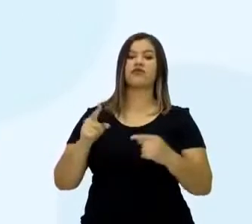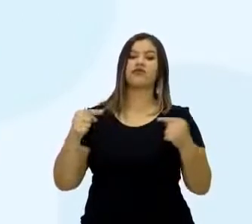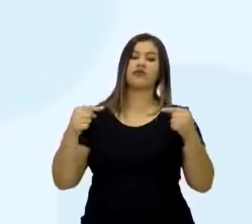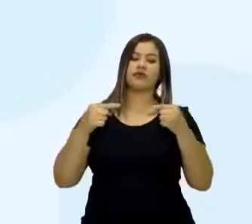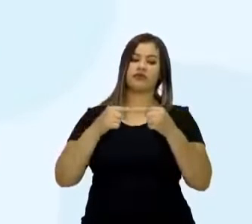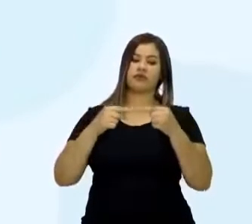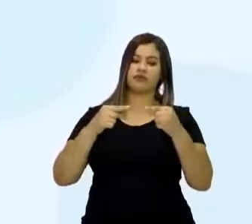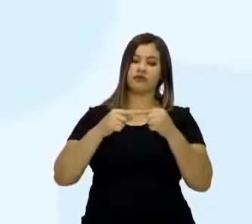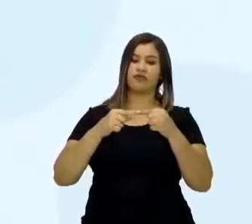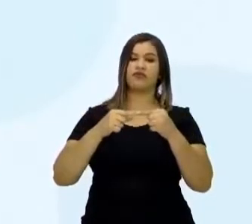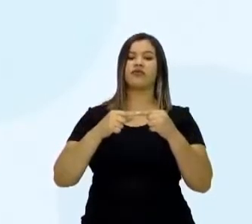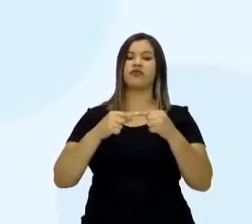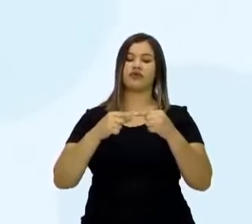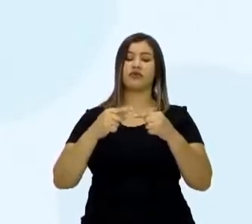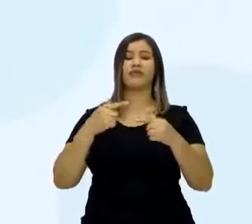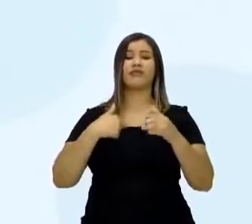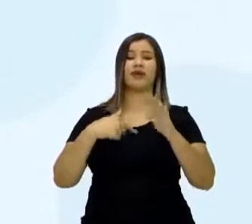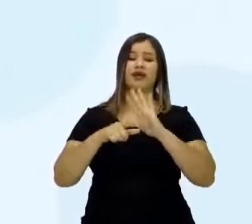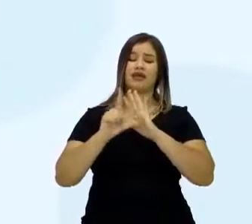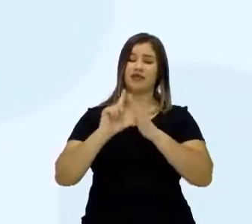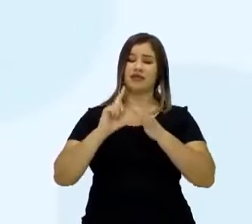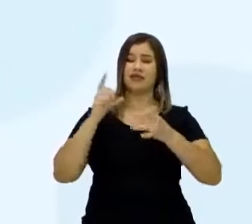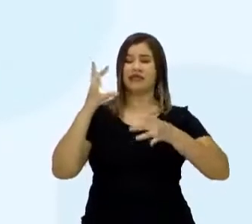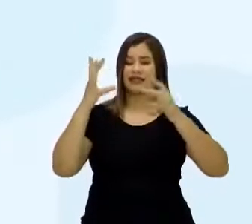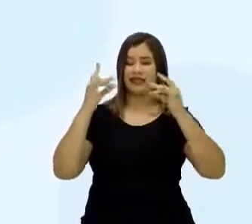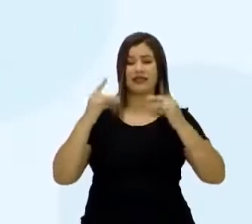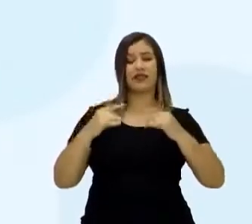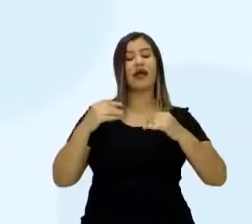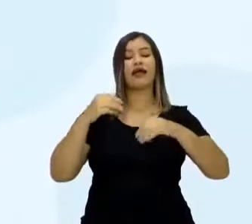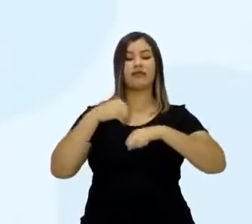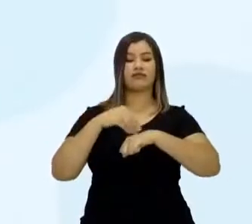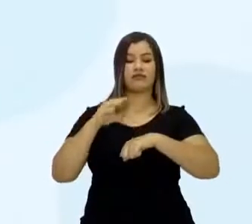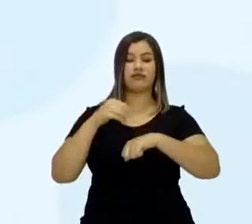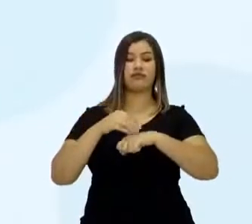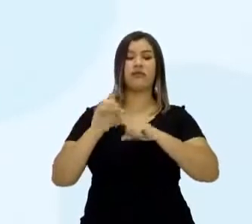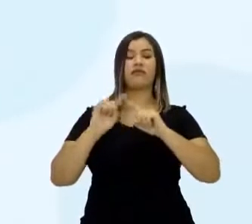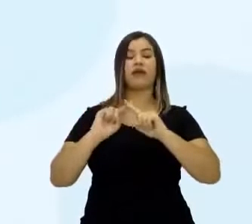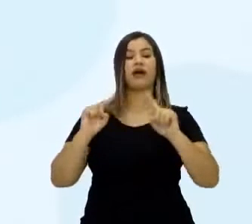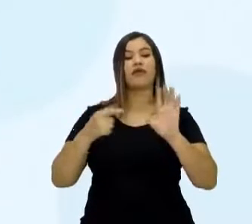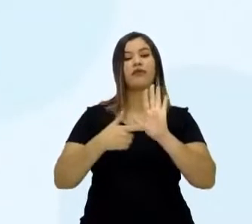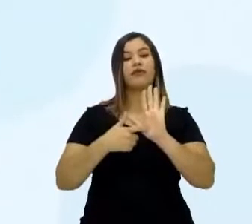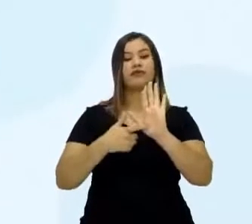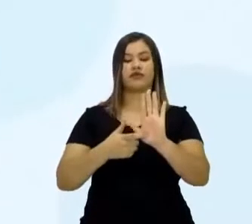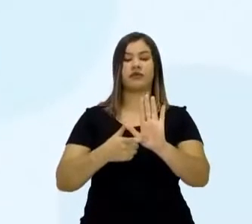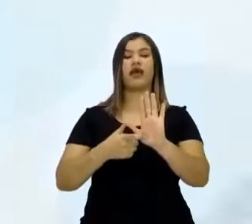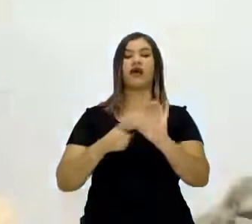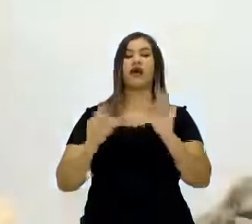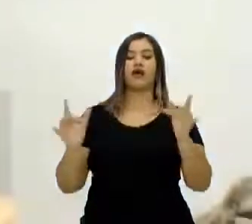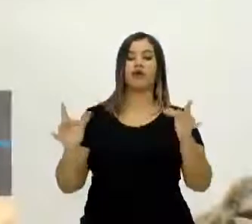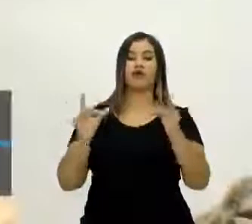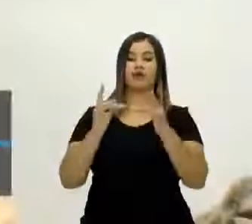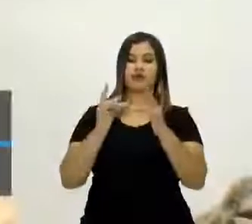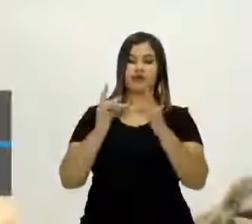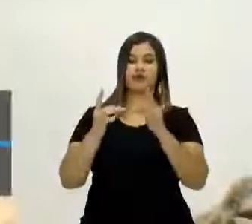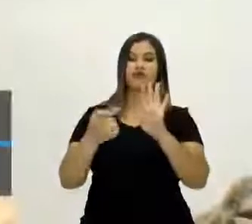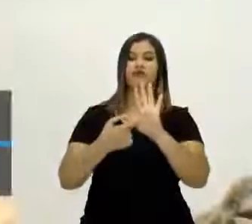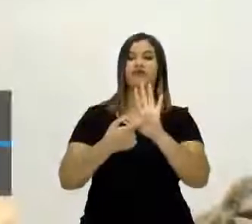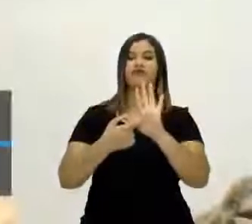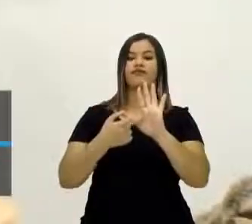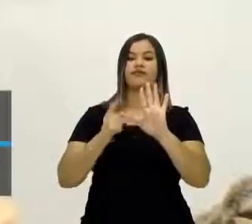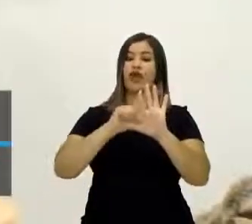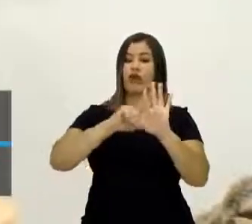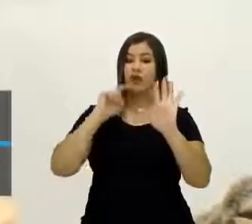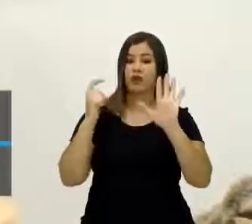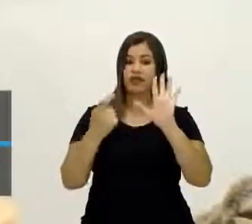umas anotações para falar para vocês que a gente não tem tempo, para mostrar a conexão e a coesão. Então, a notícia